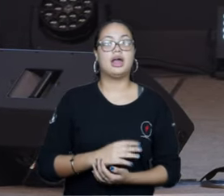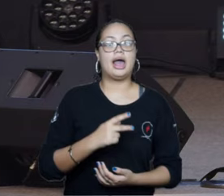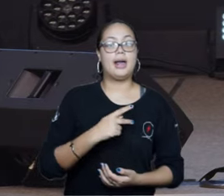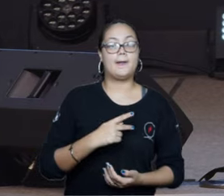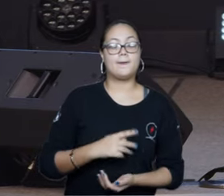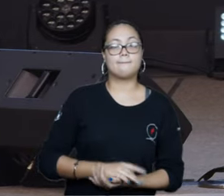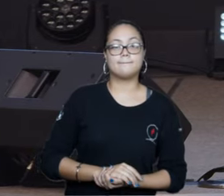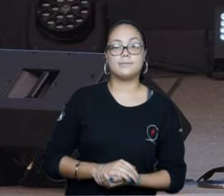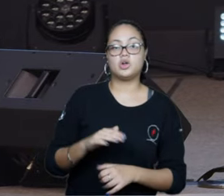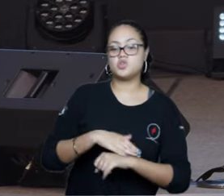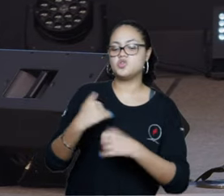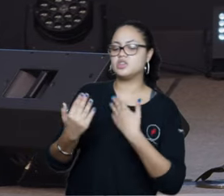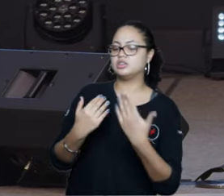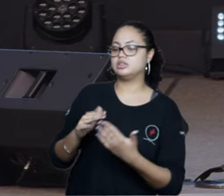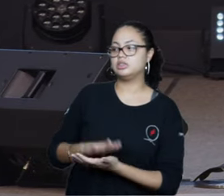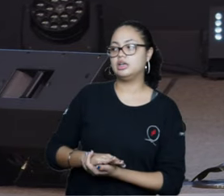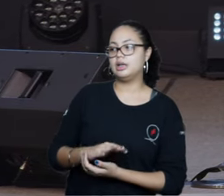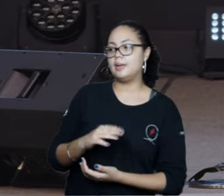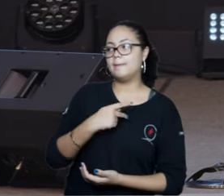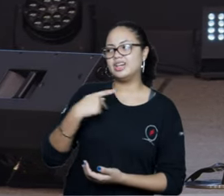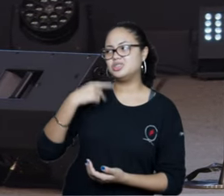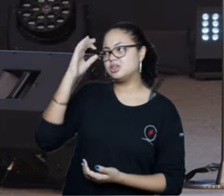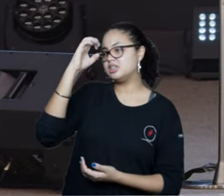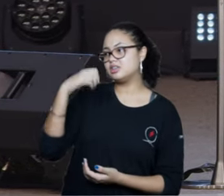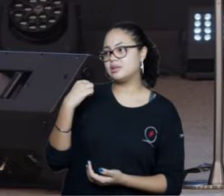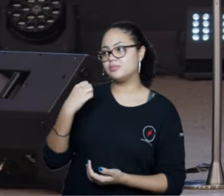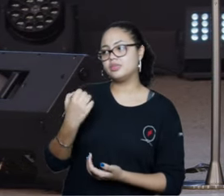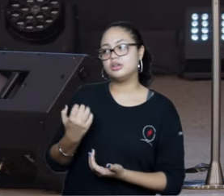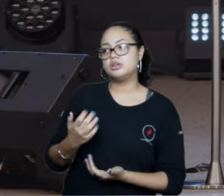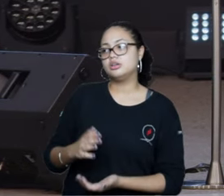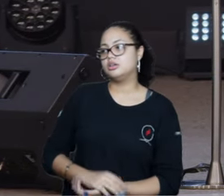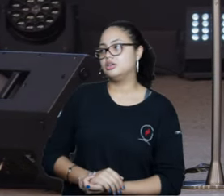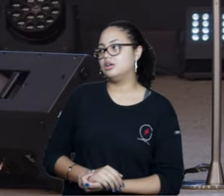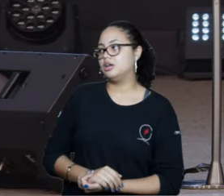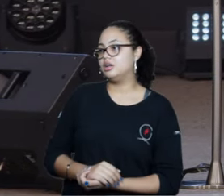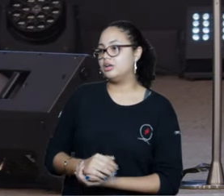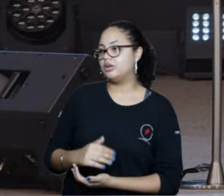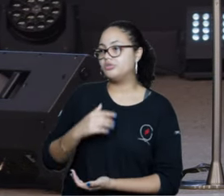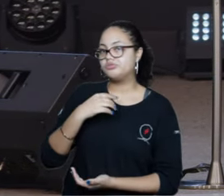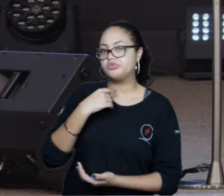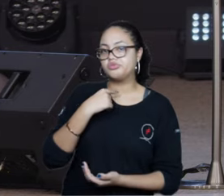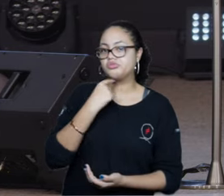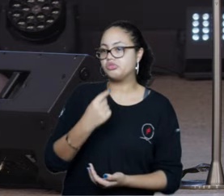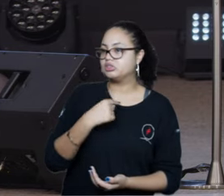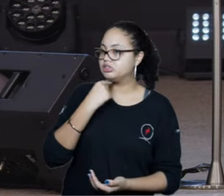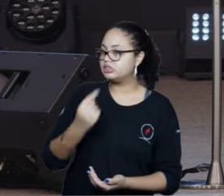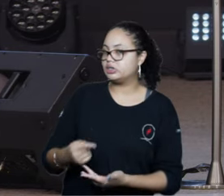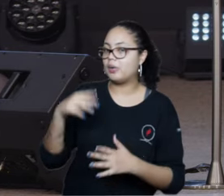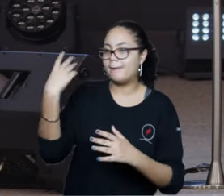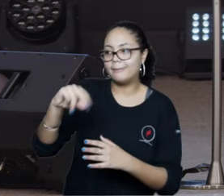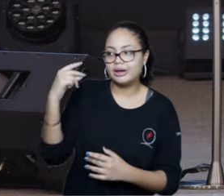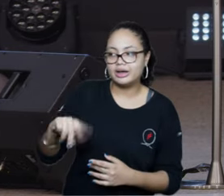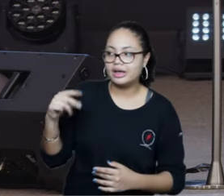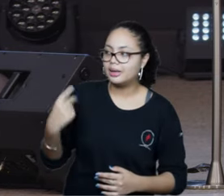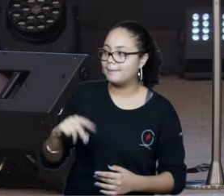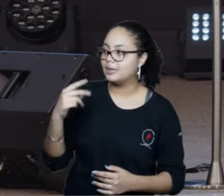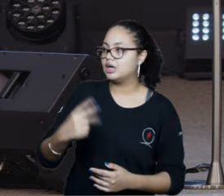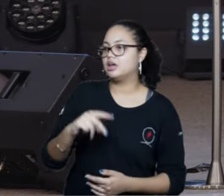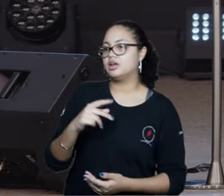e disse para mim as coisas assim irmã Elizete eu já não aguento mais de apanhar desse homem ele me batendo no meu